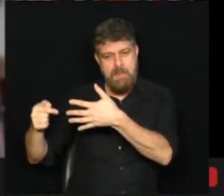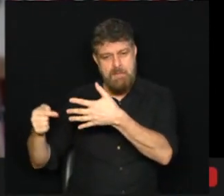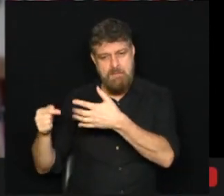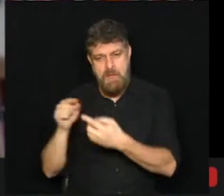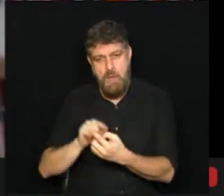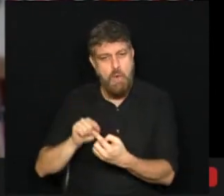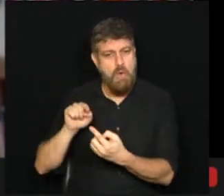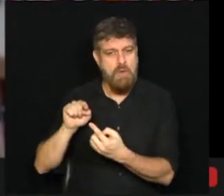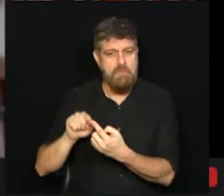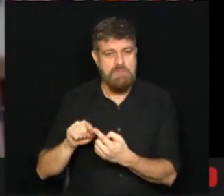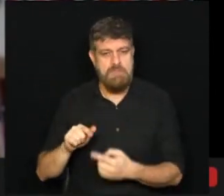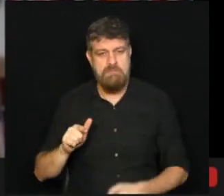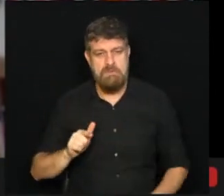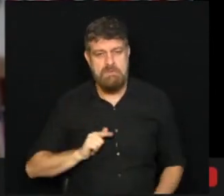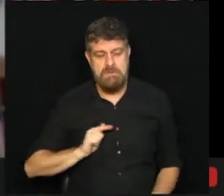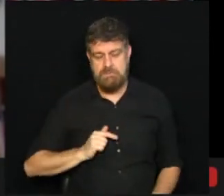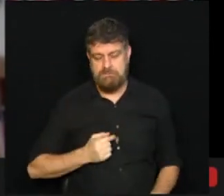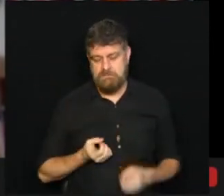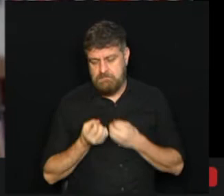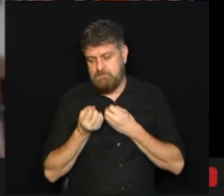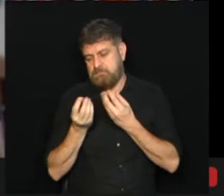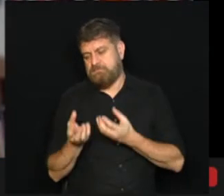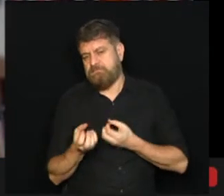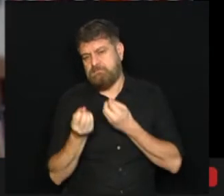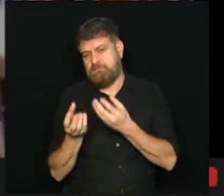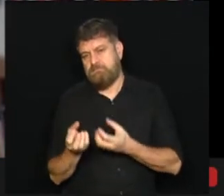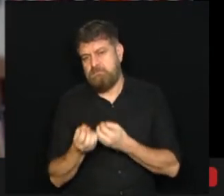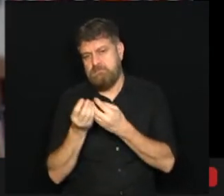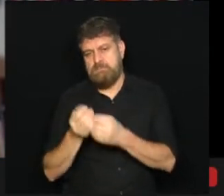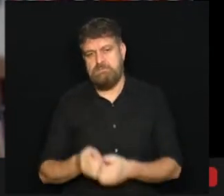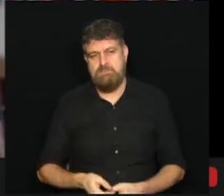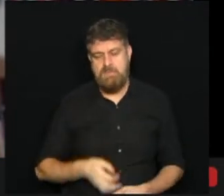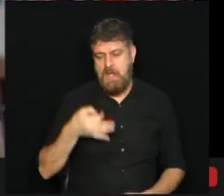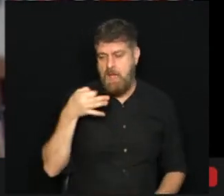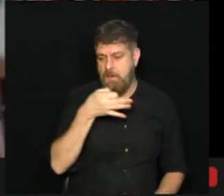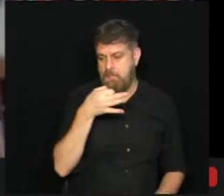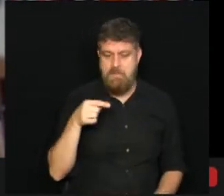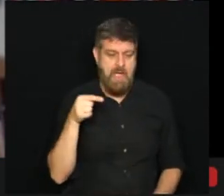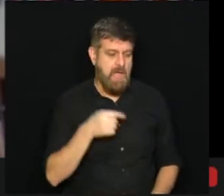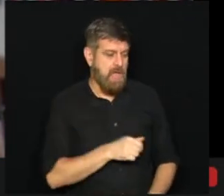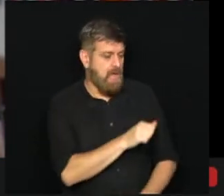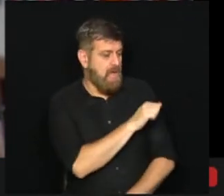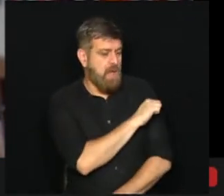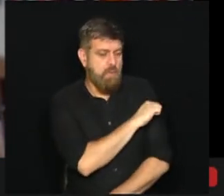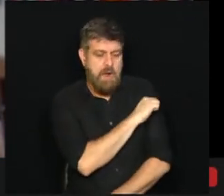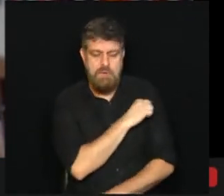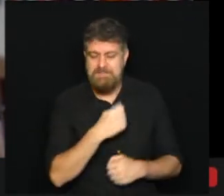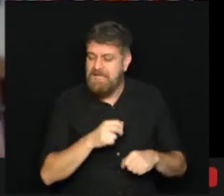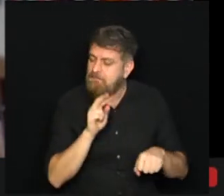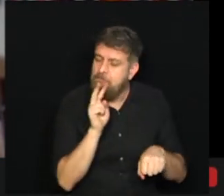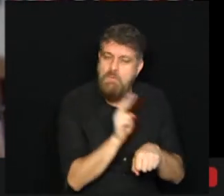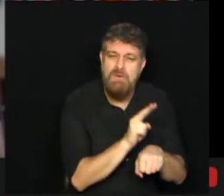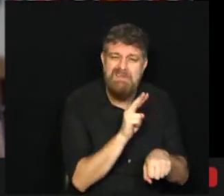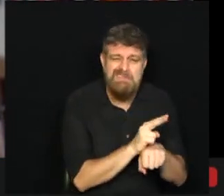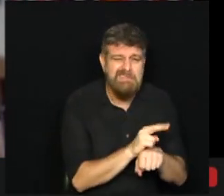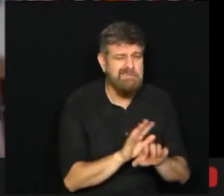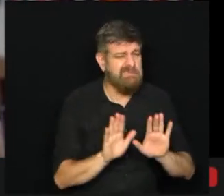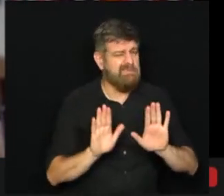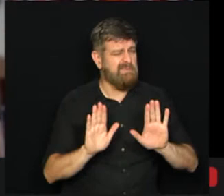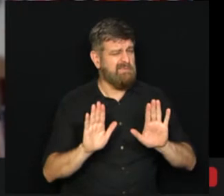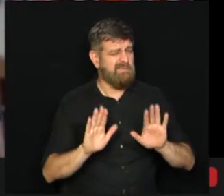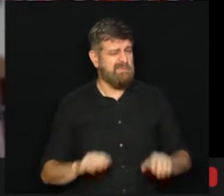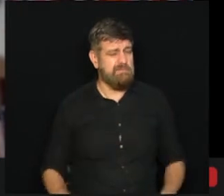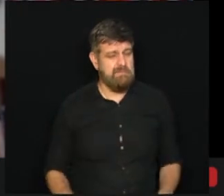de que são levantados com um discurso de que protege a criança, na verdade, são